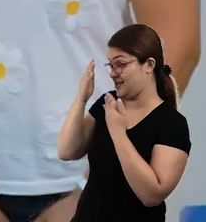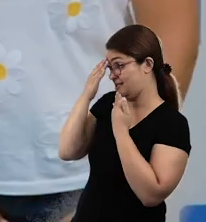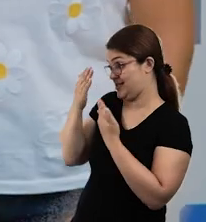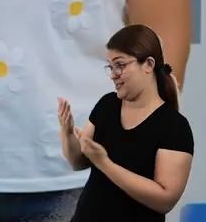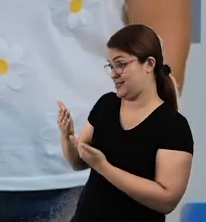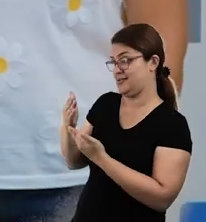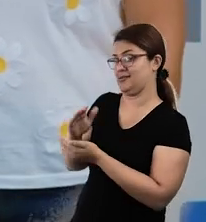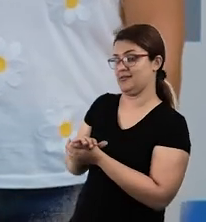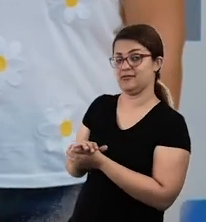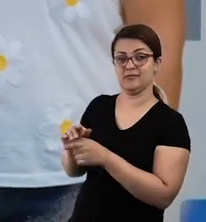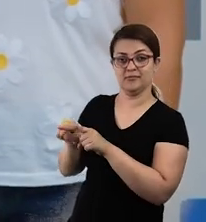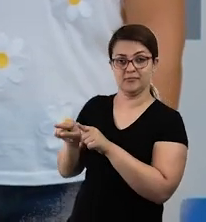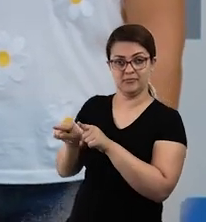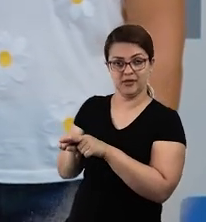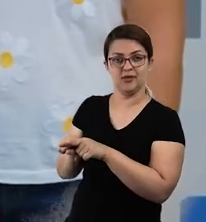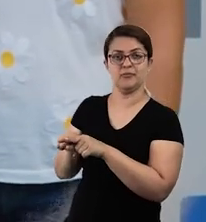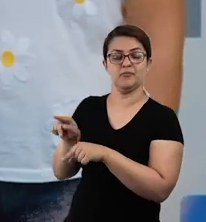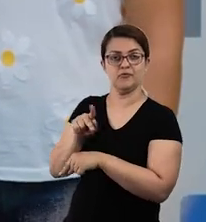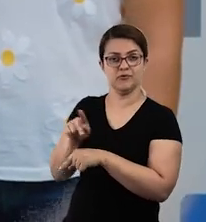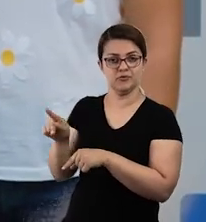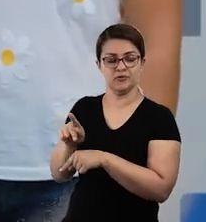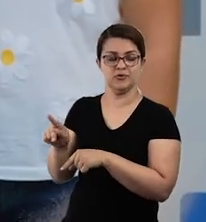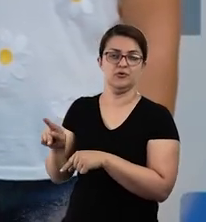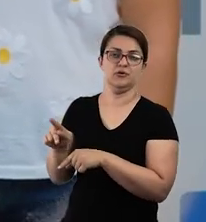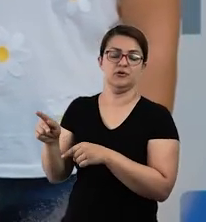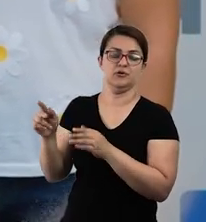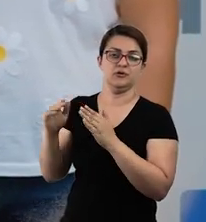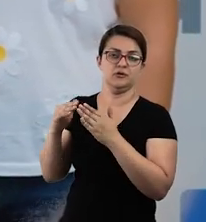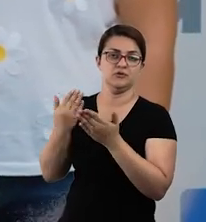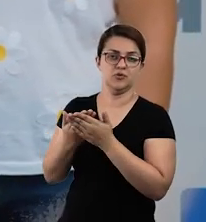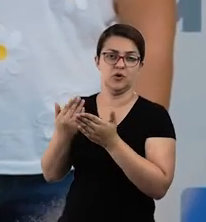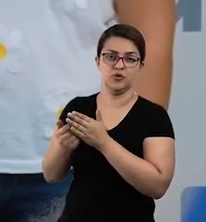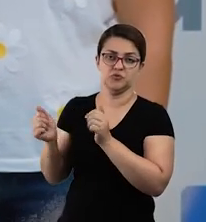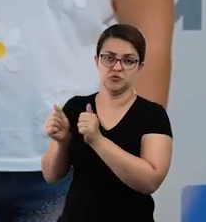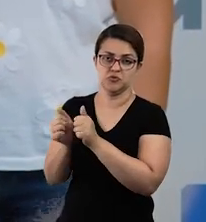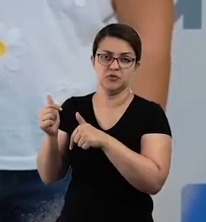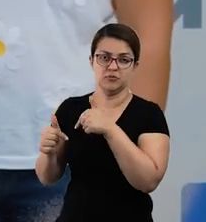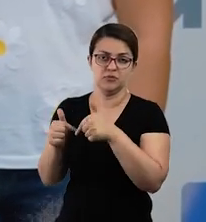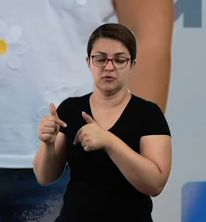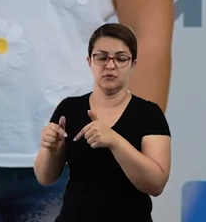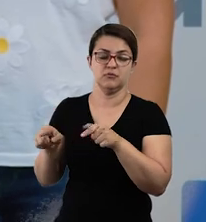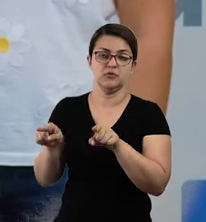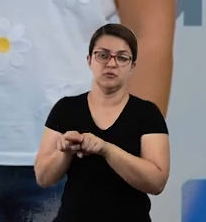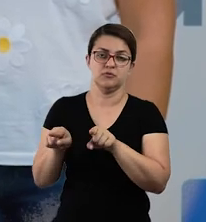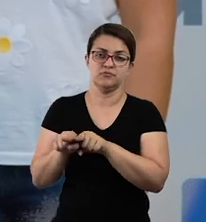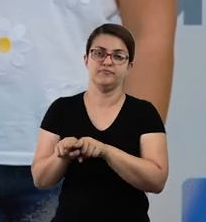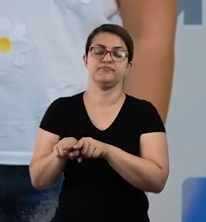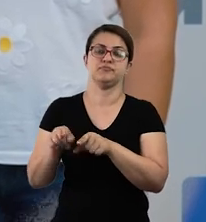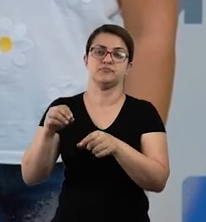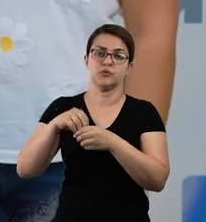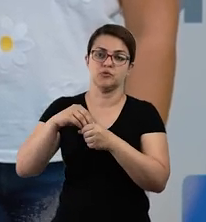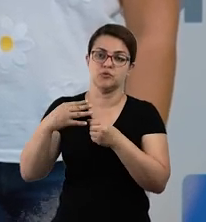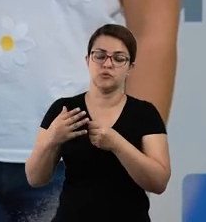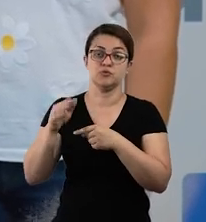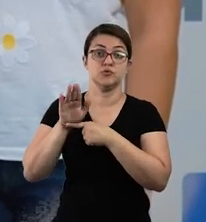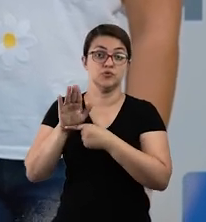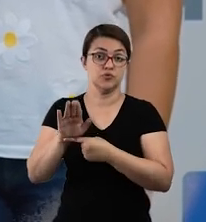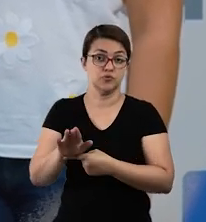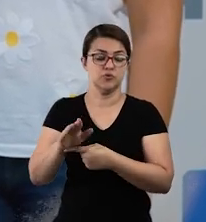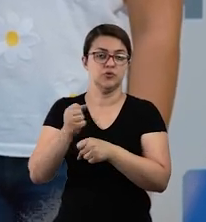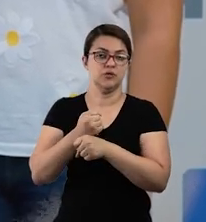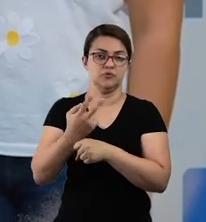colega, professora aqui na escola, e também nos ajudou a elaborar todos esses conteúdos do segundo ano durante esse ano